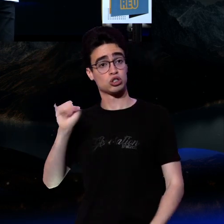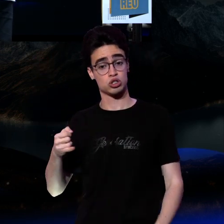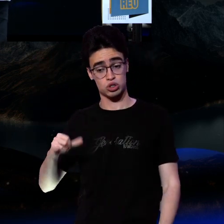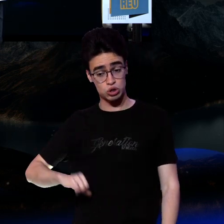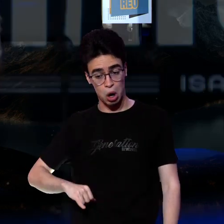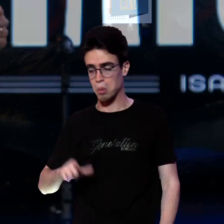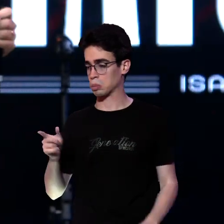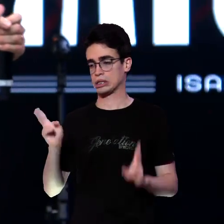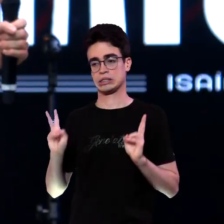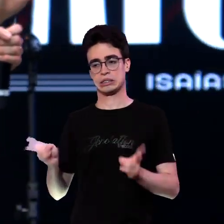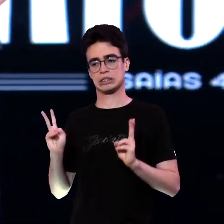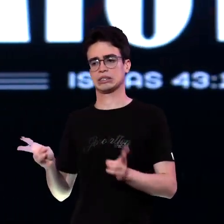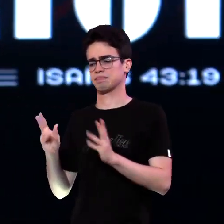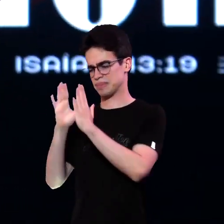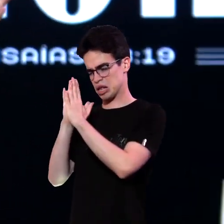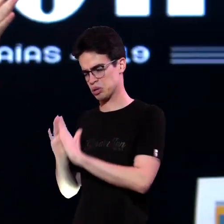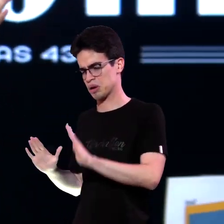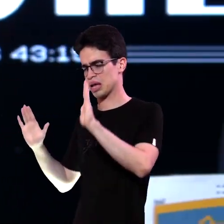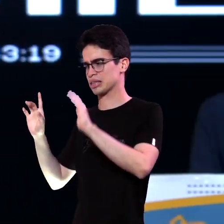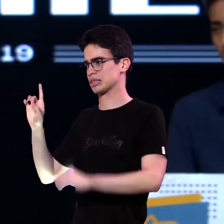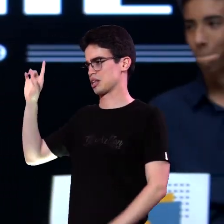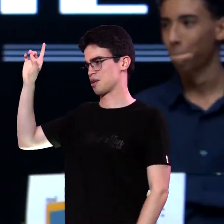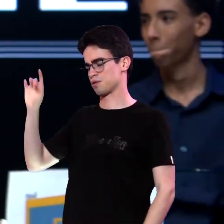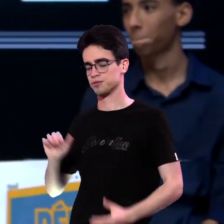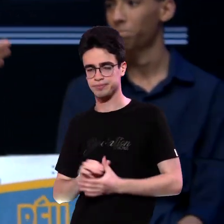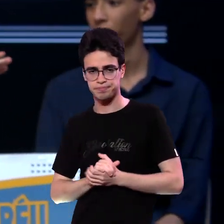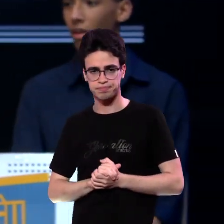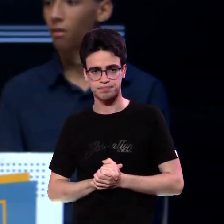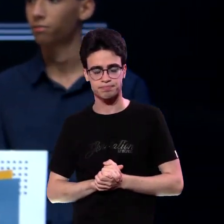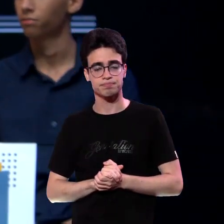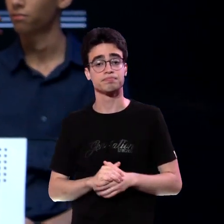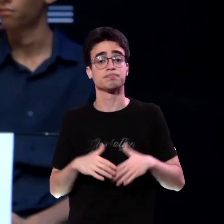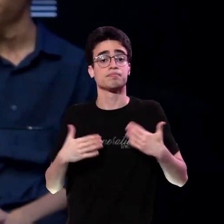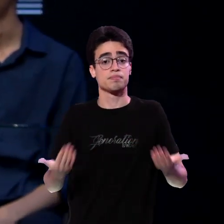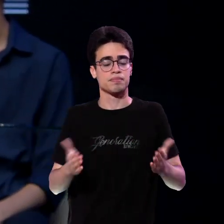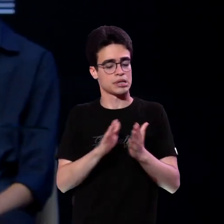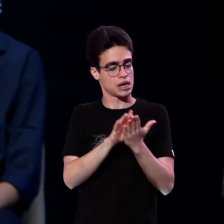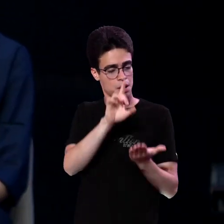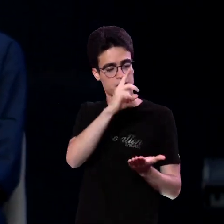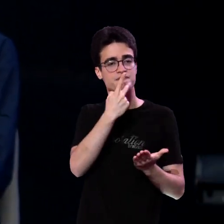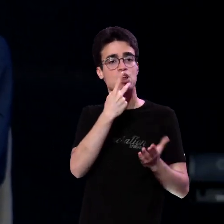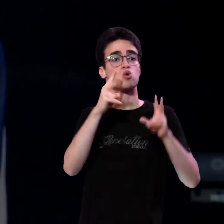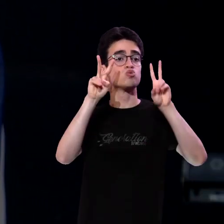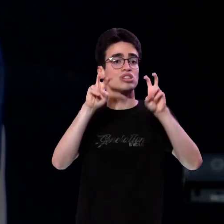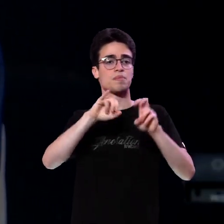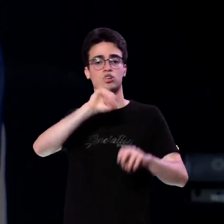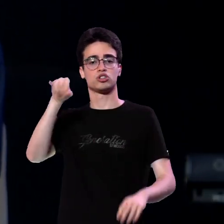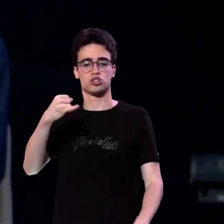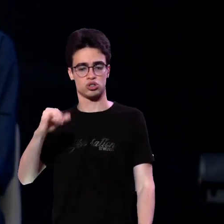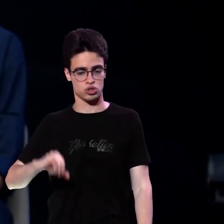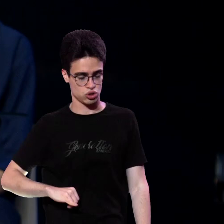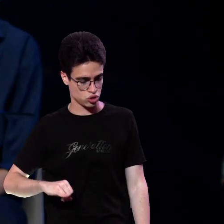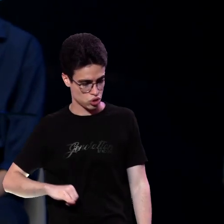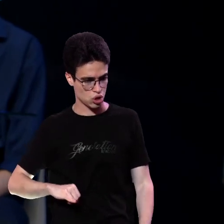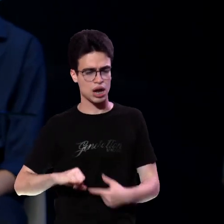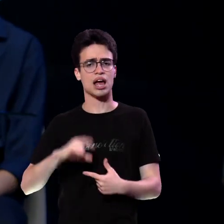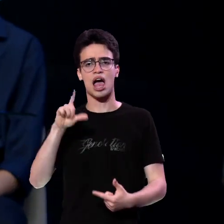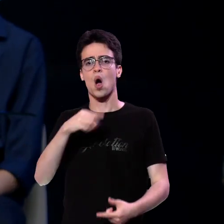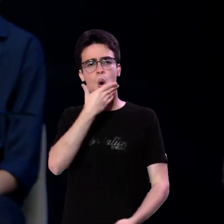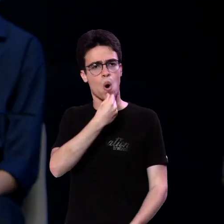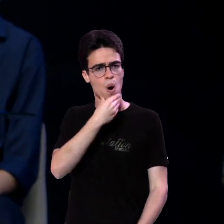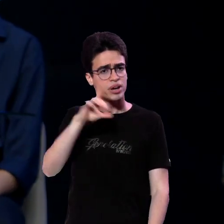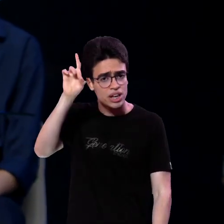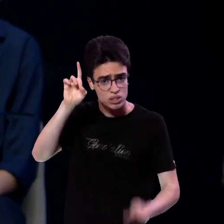interessante. Já continuamos o texto. A Bíblia falou sobre Jó. Falou que ele era um homem de Deus, sim ou